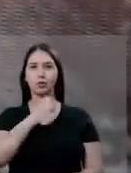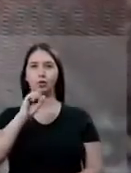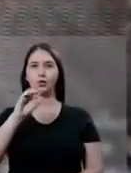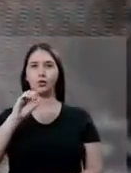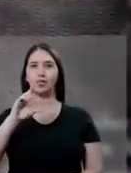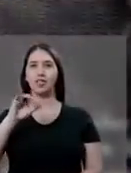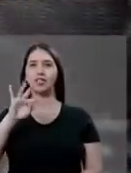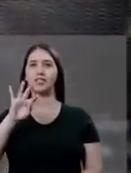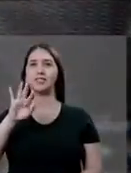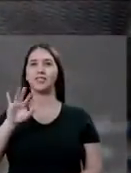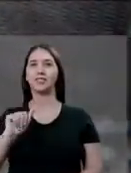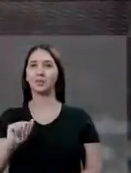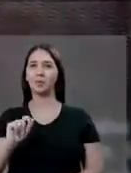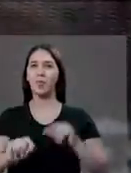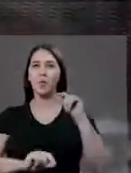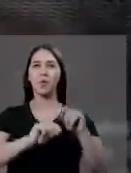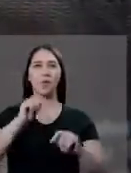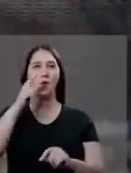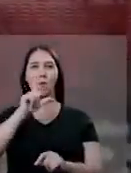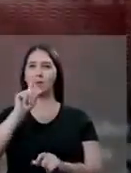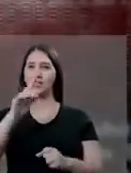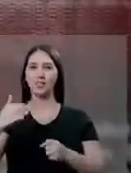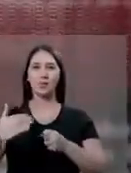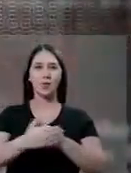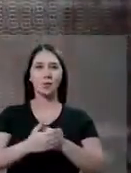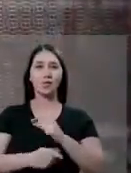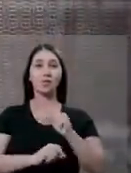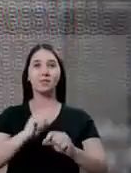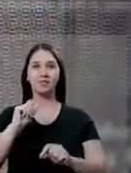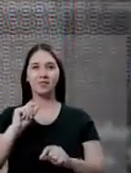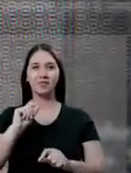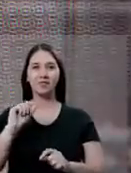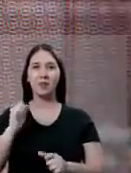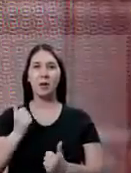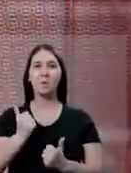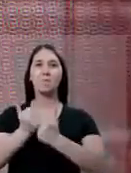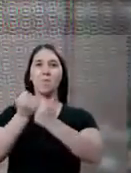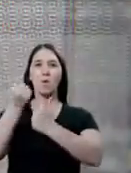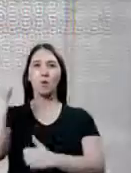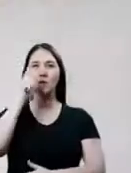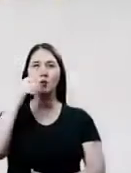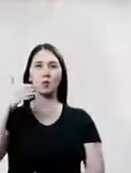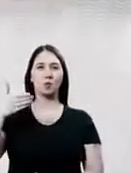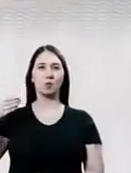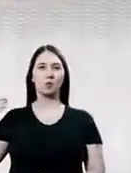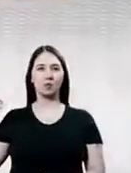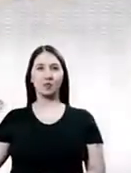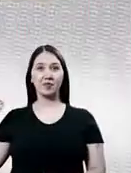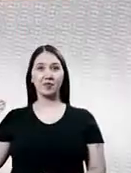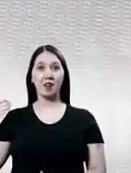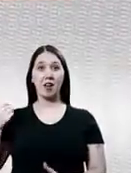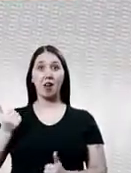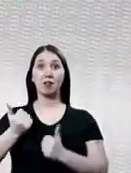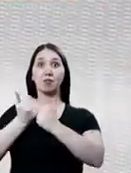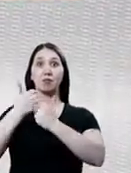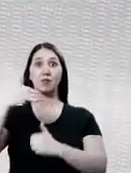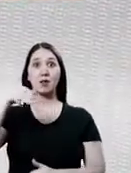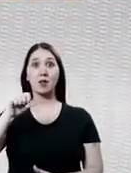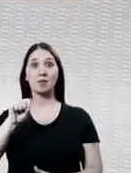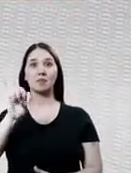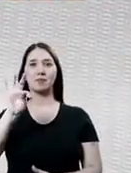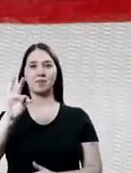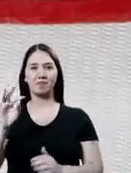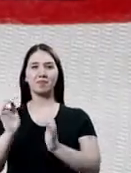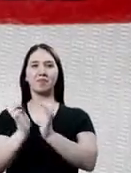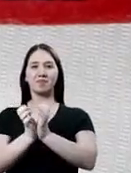seus companheiros socialistas. O que ele não vai conseguir esconder de você é o apoio que recebeu agora, nesta